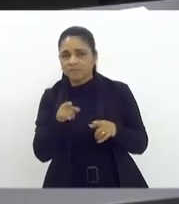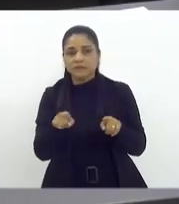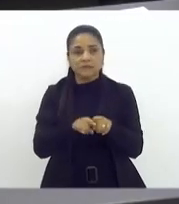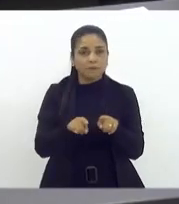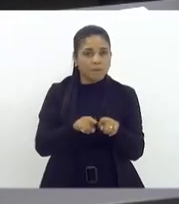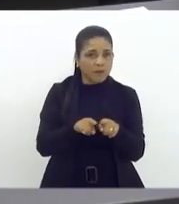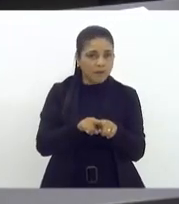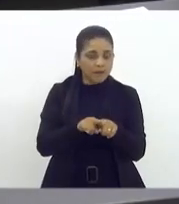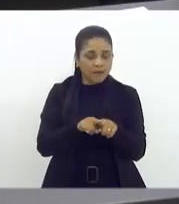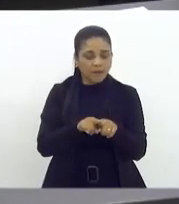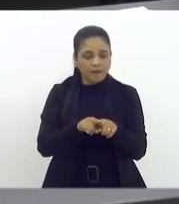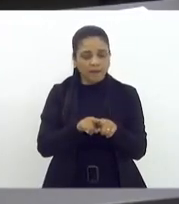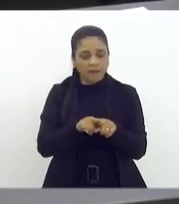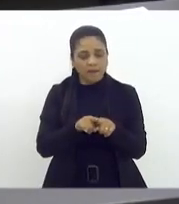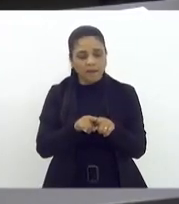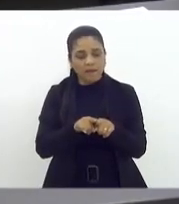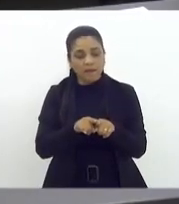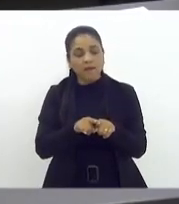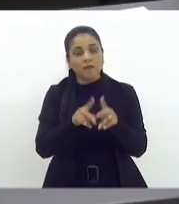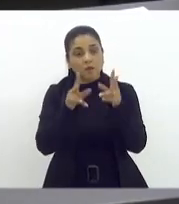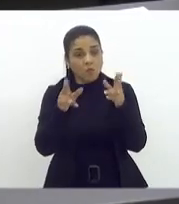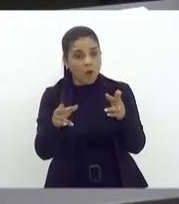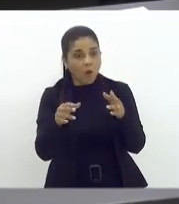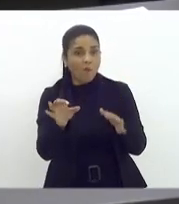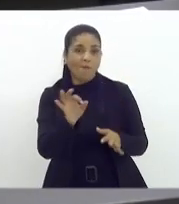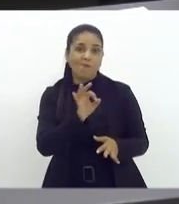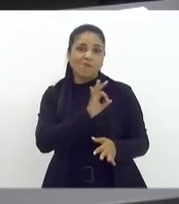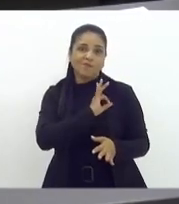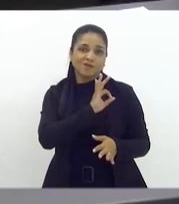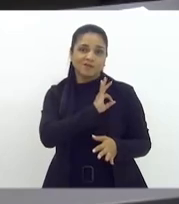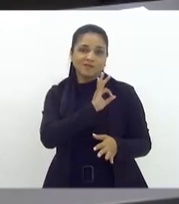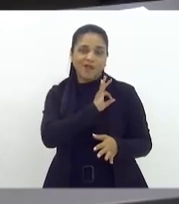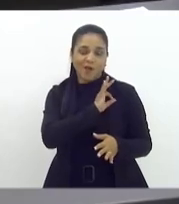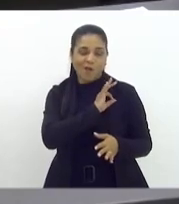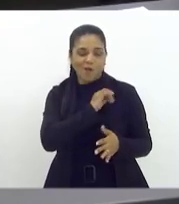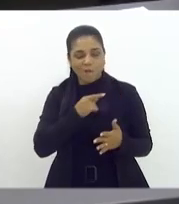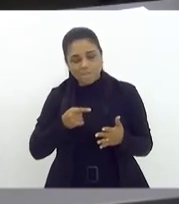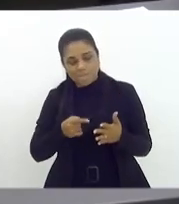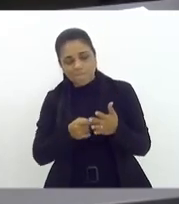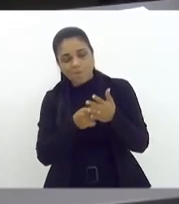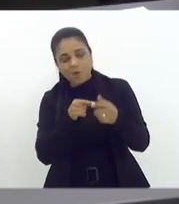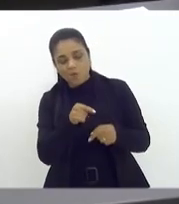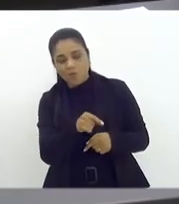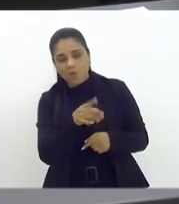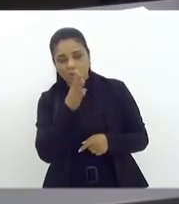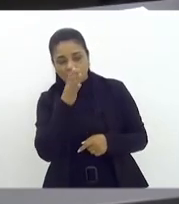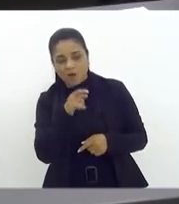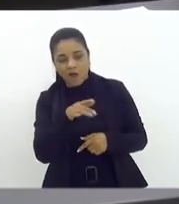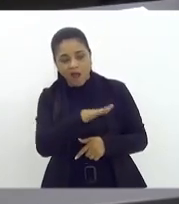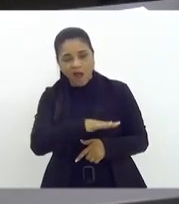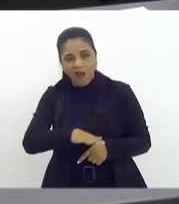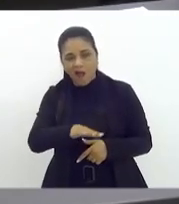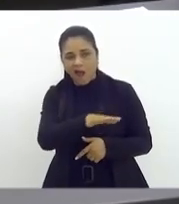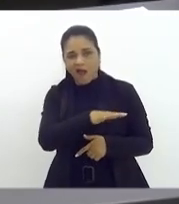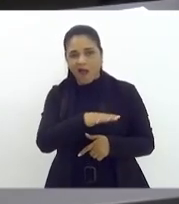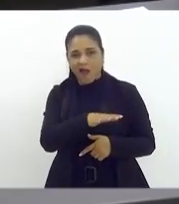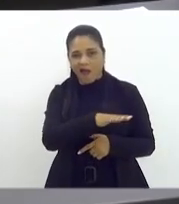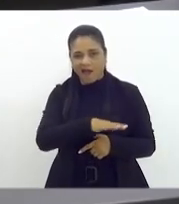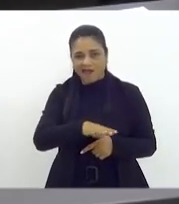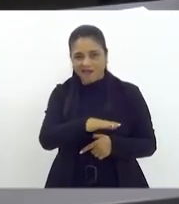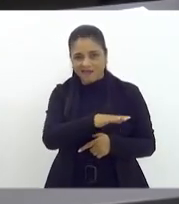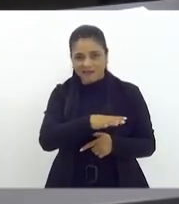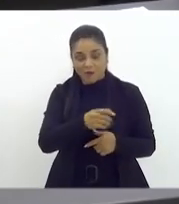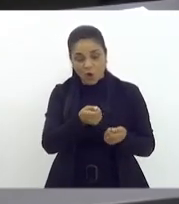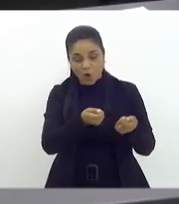essas pessoas muitas vezes apontam os policiais de maneira induzida Porque elas estão numa área hostil né normalmente